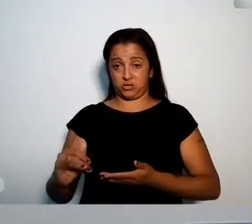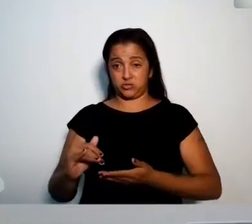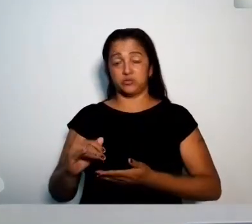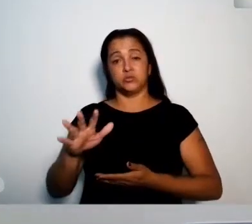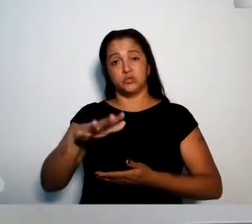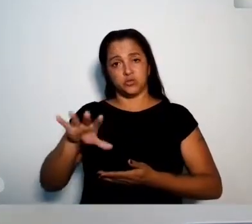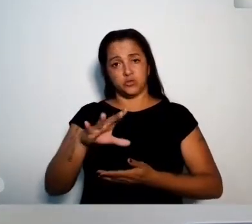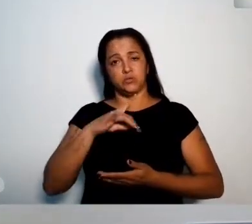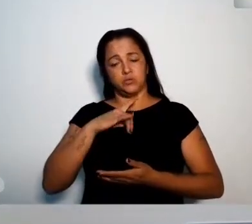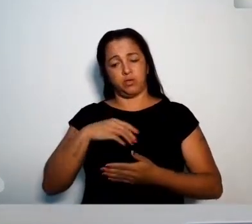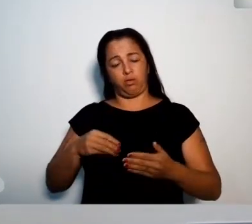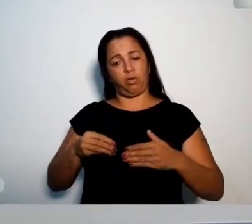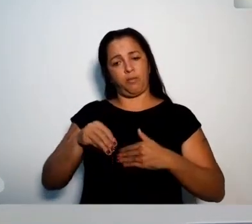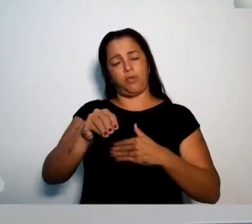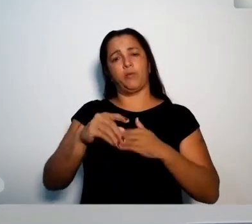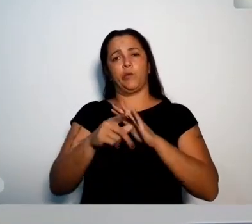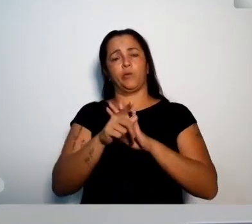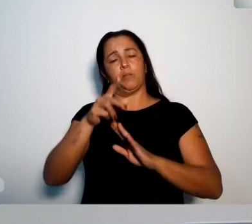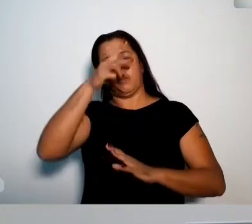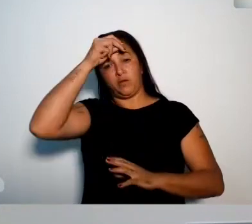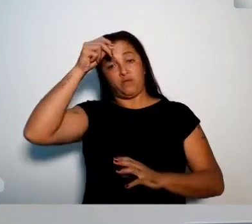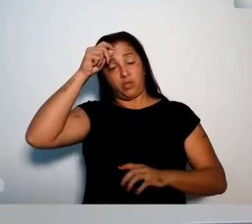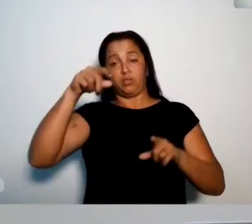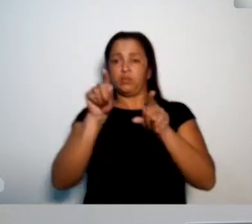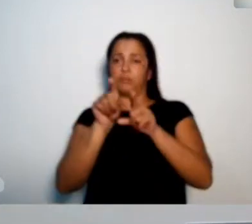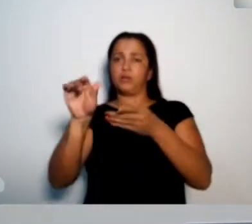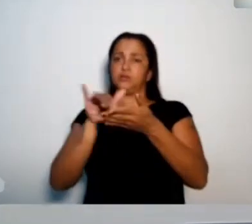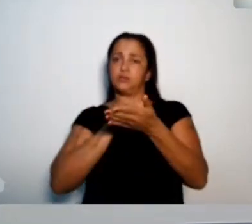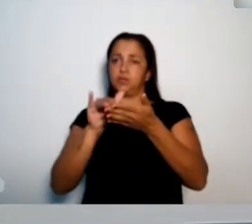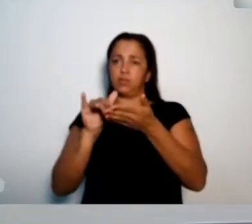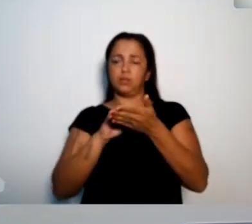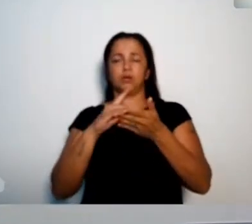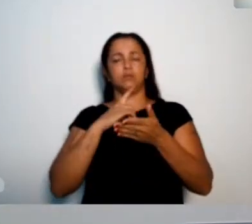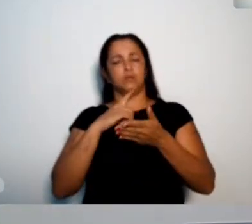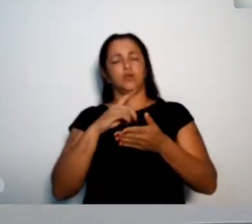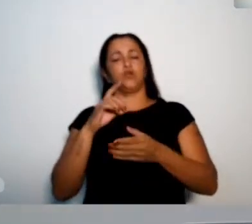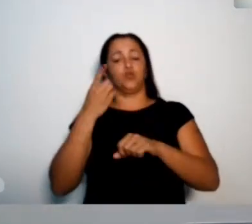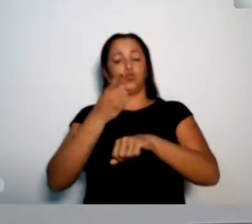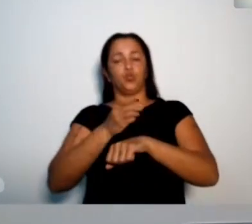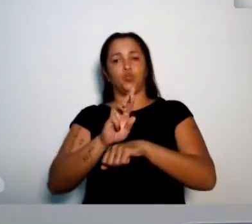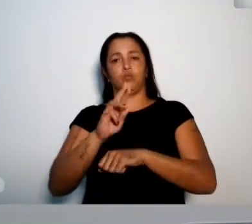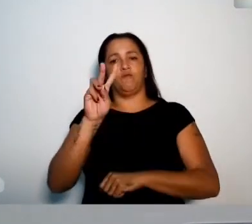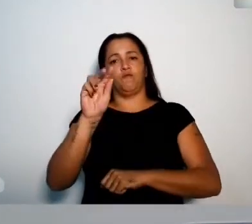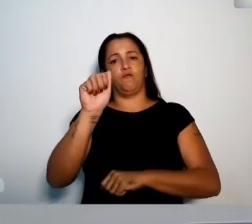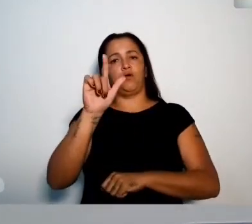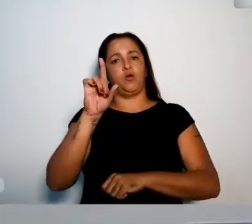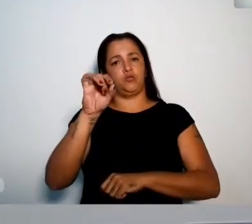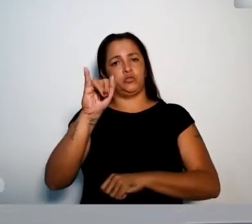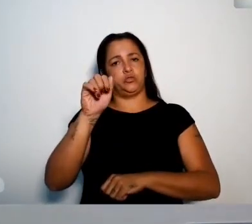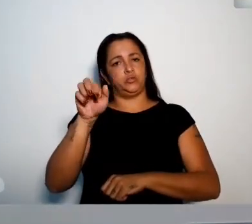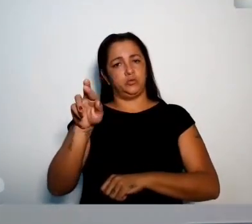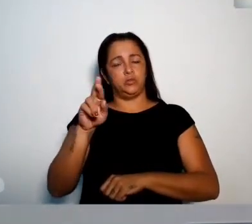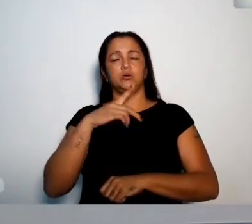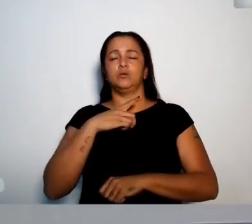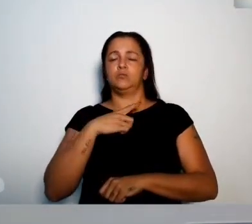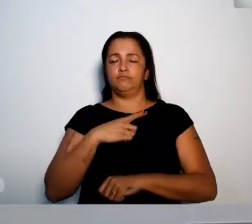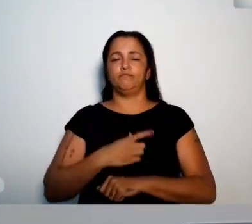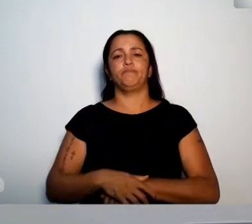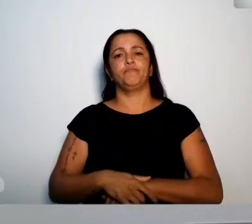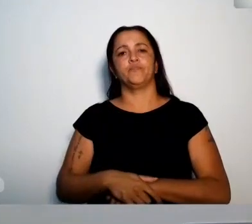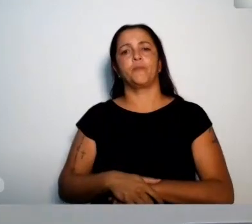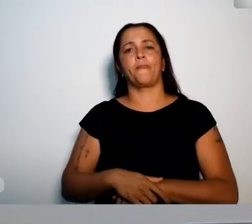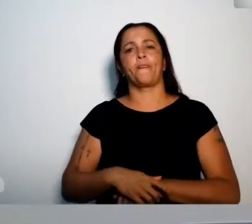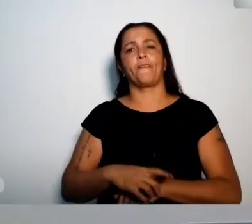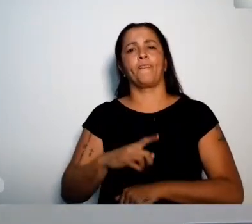secretário da Educação, o professor Valdir Paixão. Vamos trabalhar para ver se a gente consegue uma outra creche naquela região, que aquela demanda lá é muito